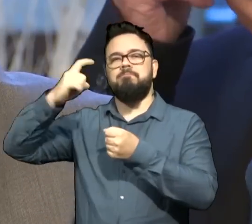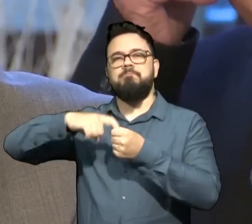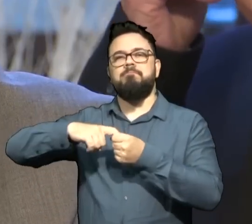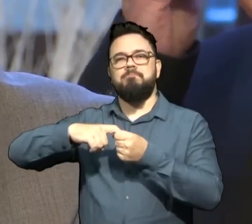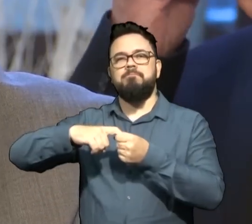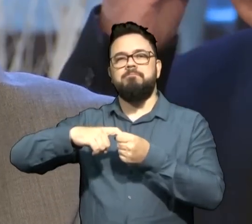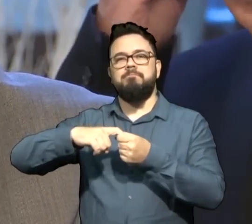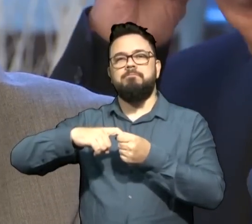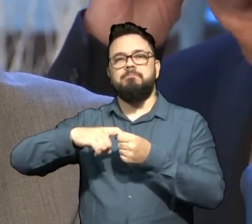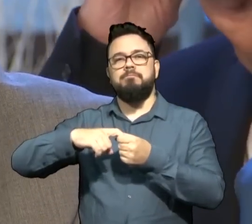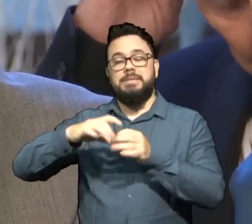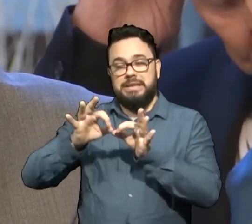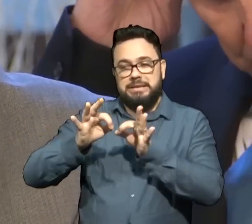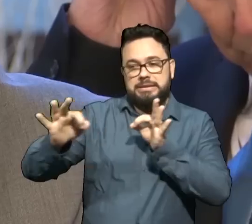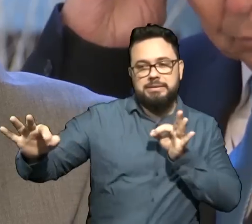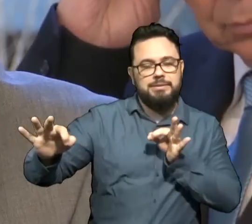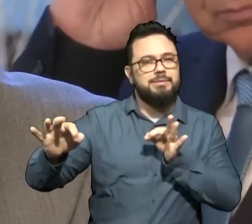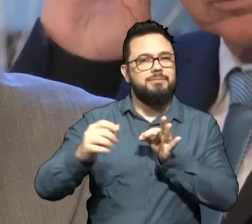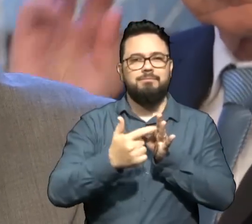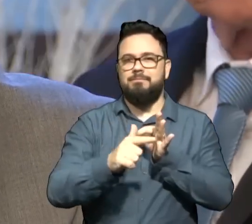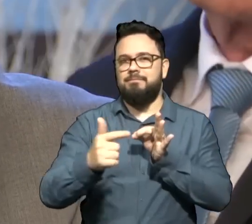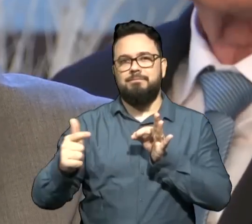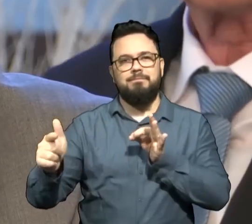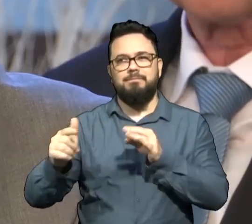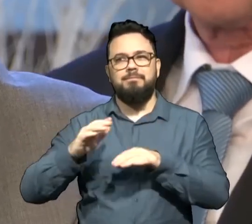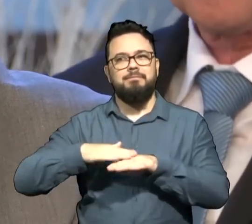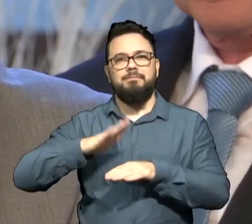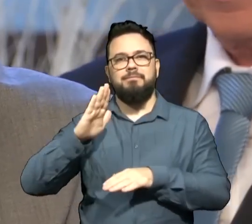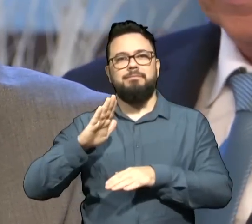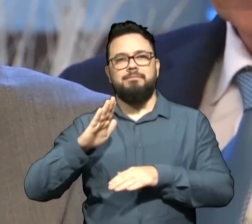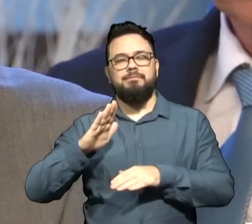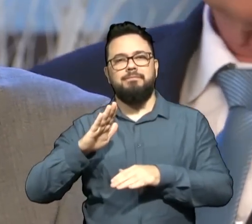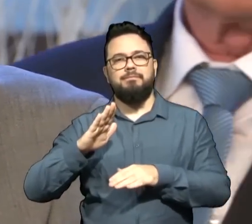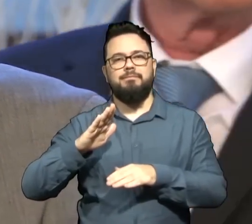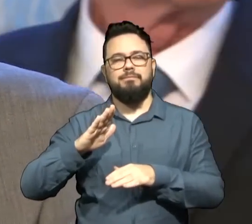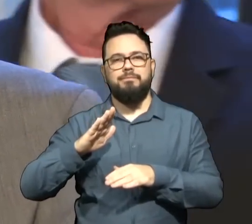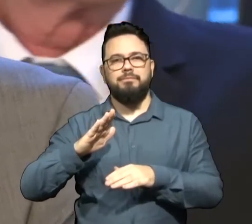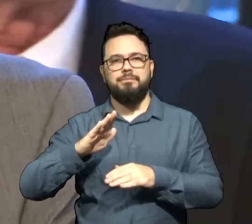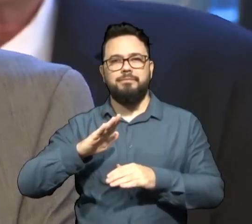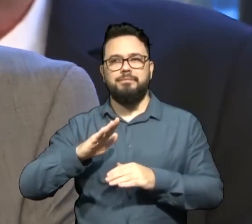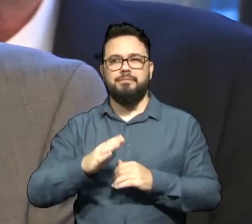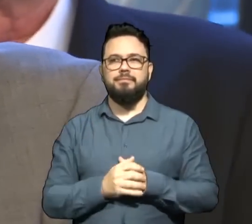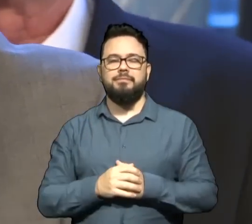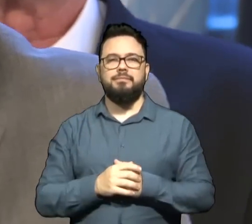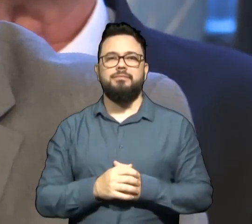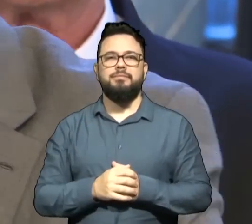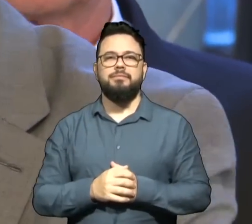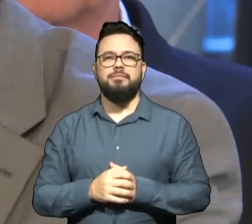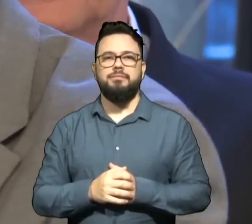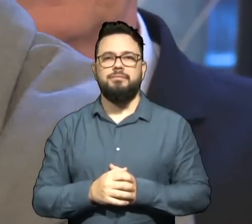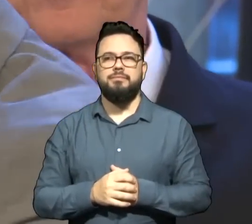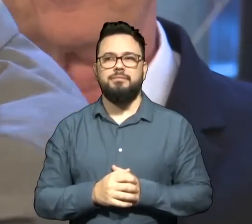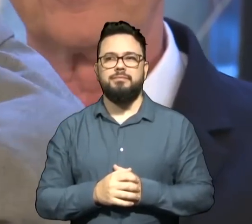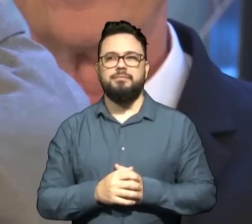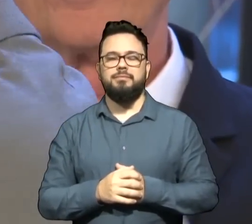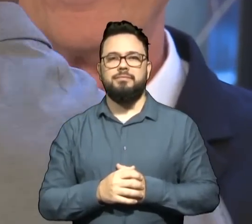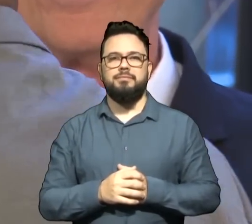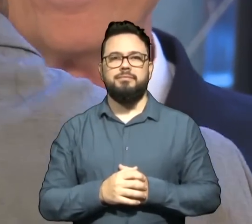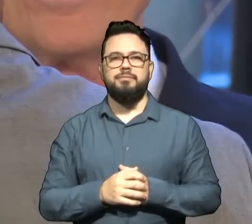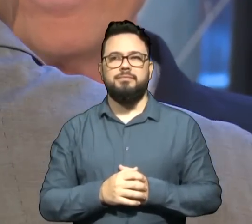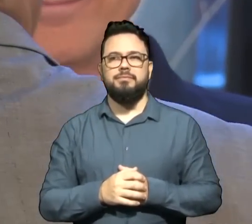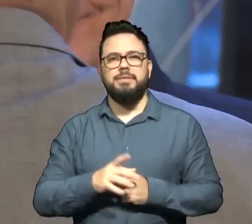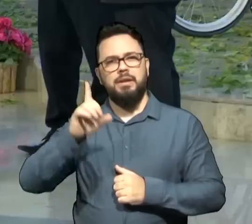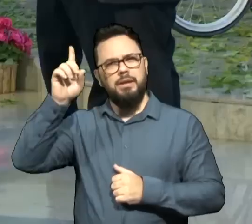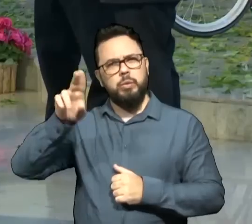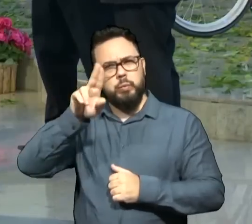e o mar não existirá mais no sentido da divisão entre você e aqueles que você ama que Deus use a vocês